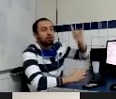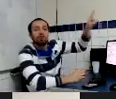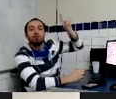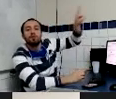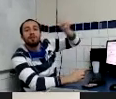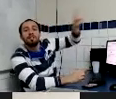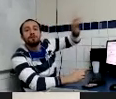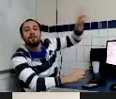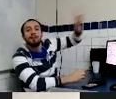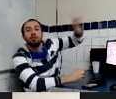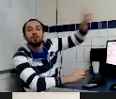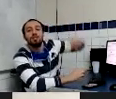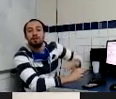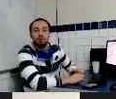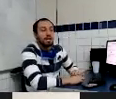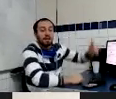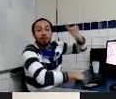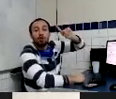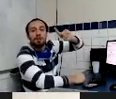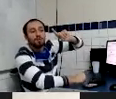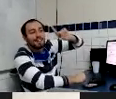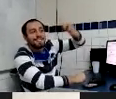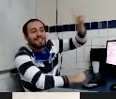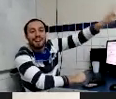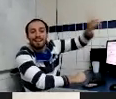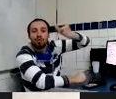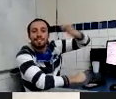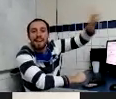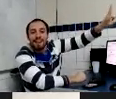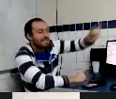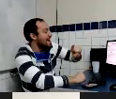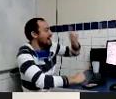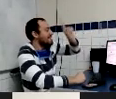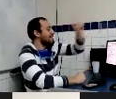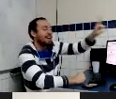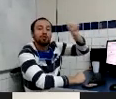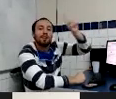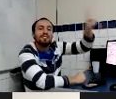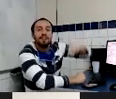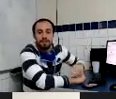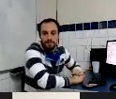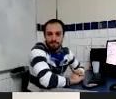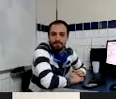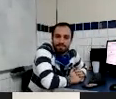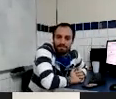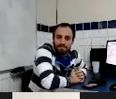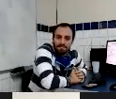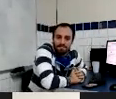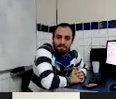o seguinte. O nosso governante fala em nome de Deus. Então, nós temos que aceitar as suas regras. Aceitar as suas leis.